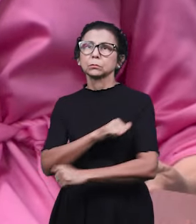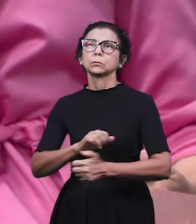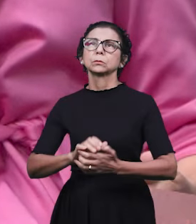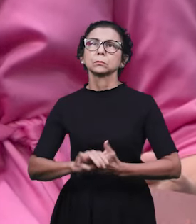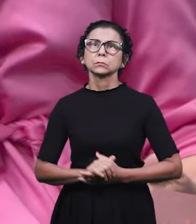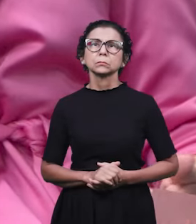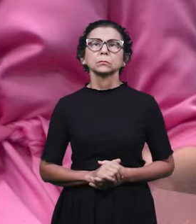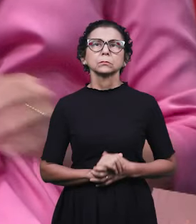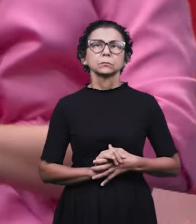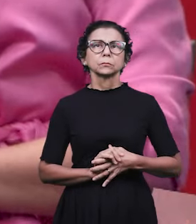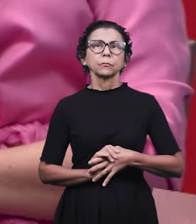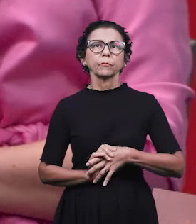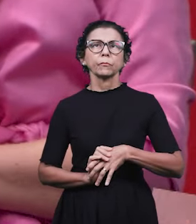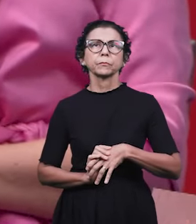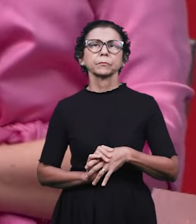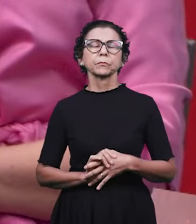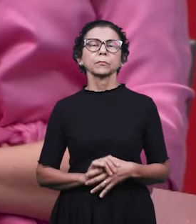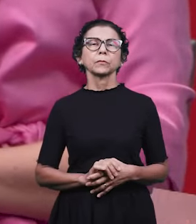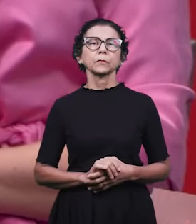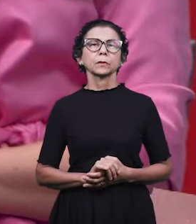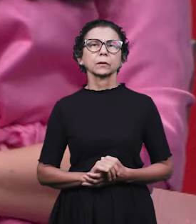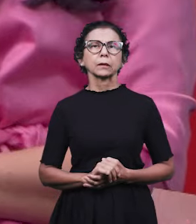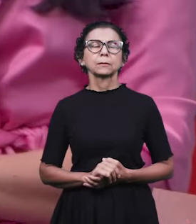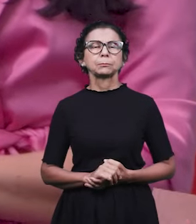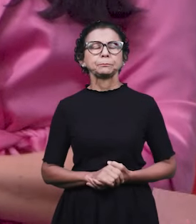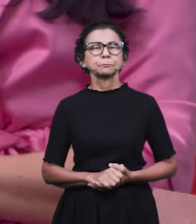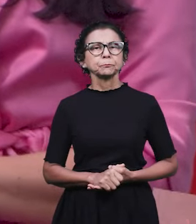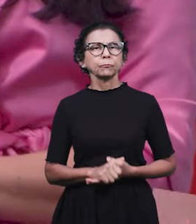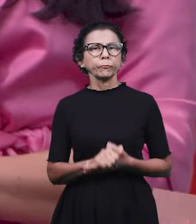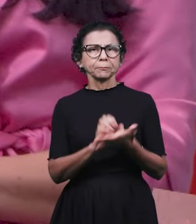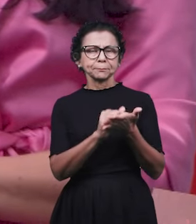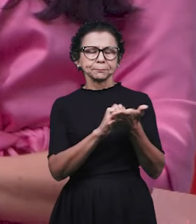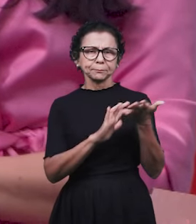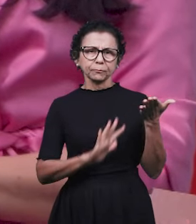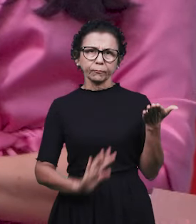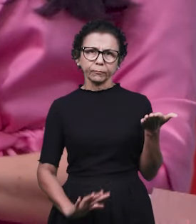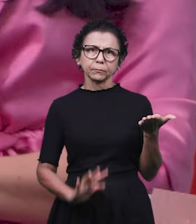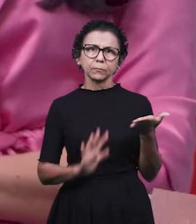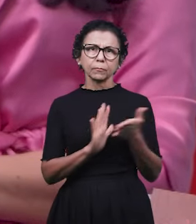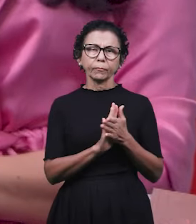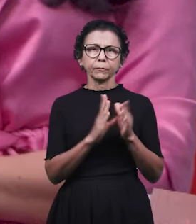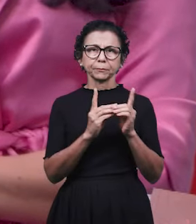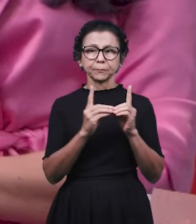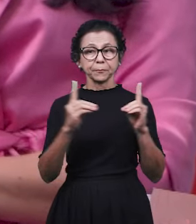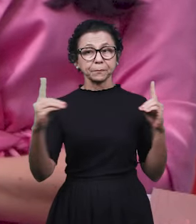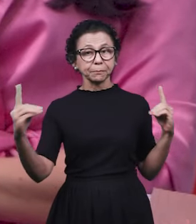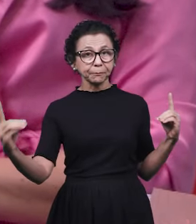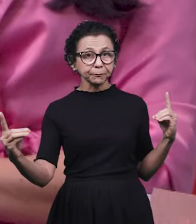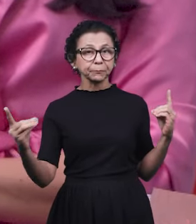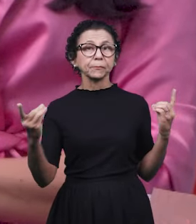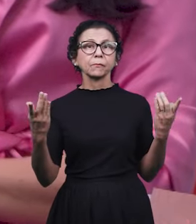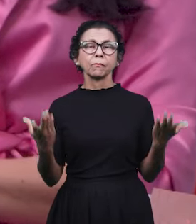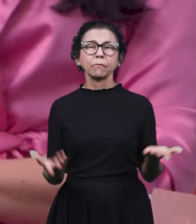iniciação científica, isso, não é? Já no ensino médio. Então, tem atividades de extensão. Hoje a Rebeca ela fica ali dentro do laboratório